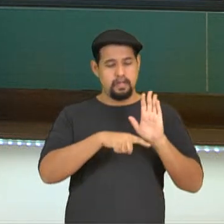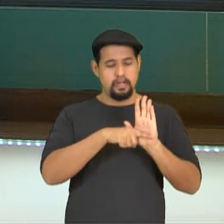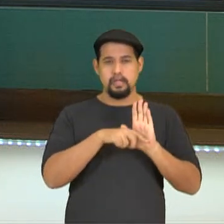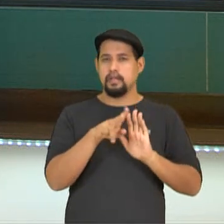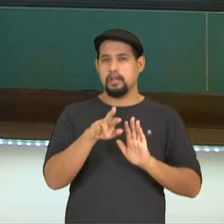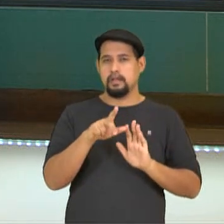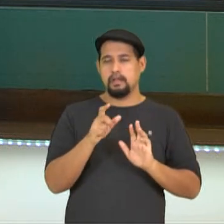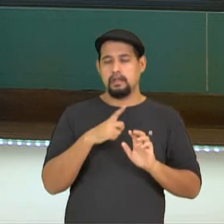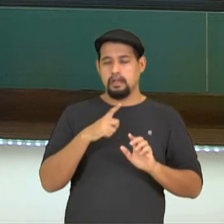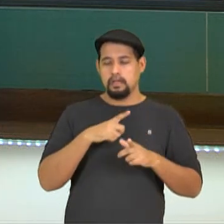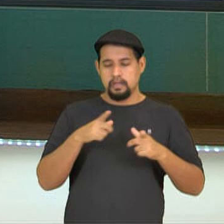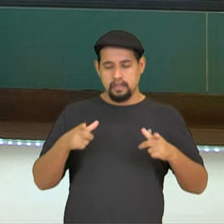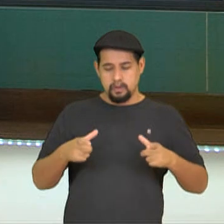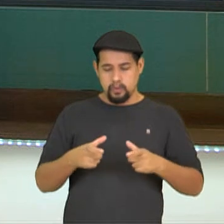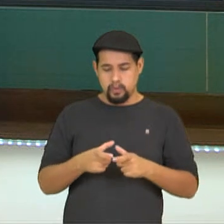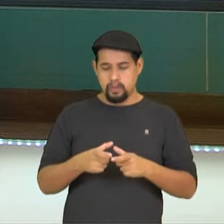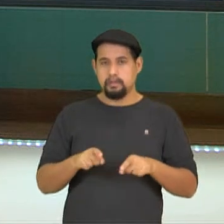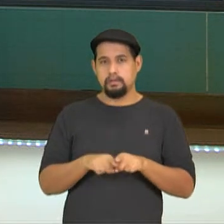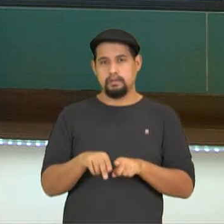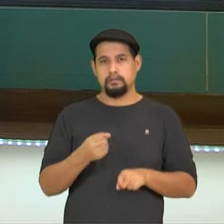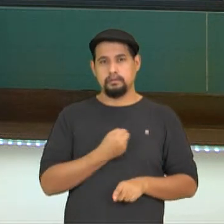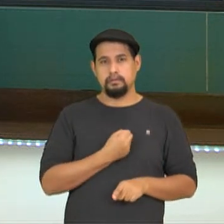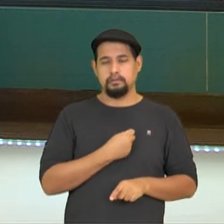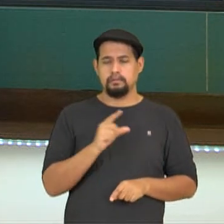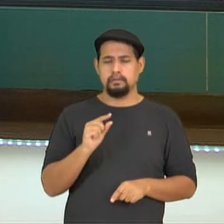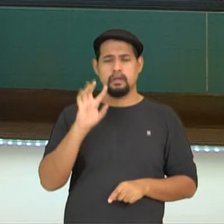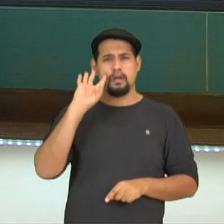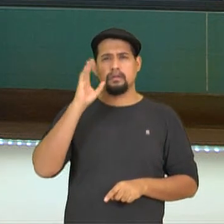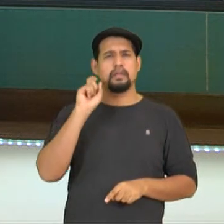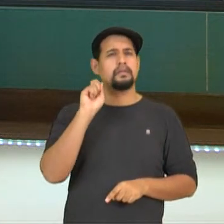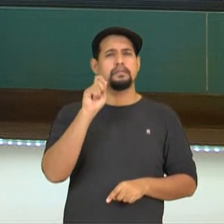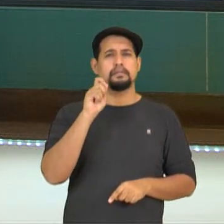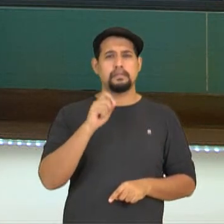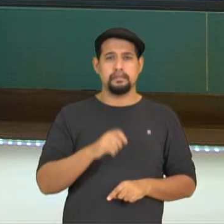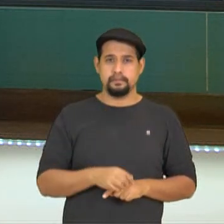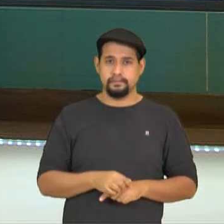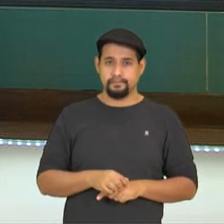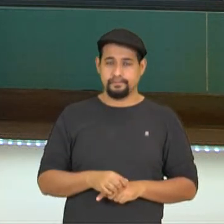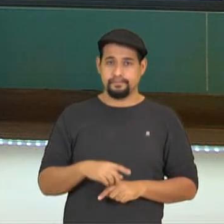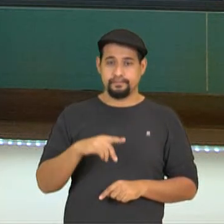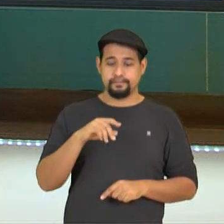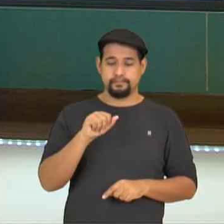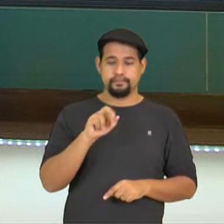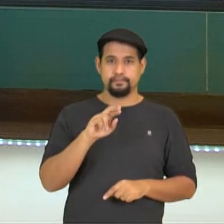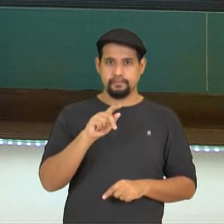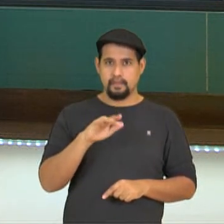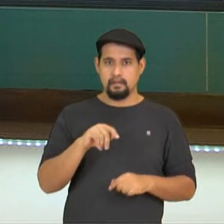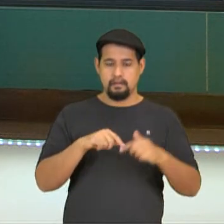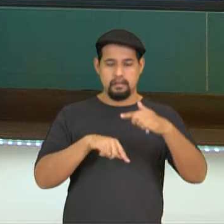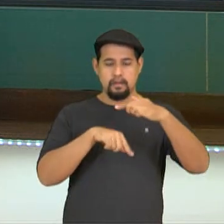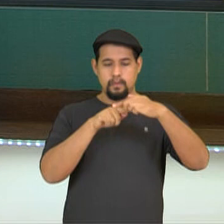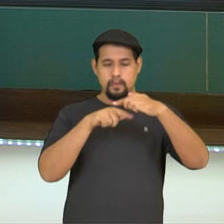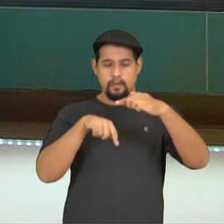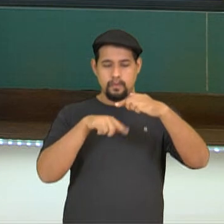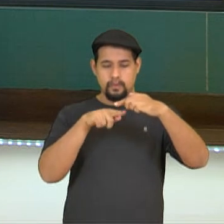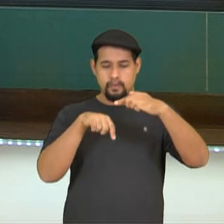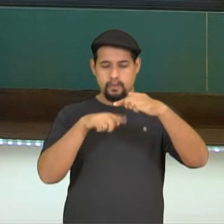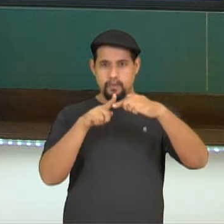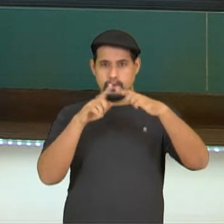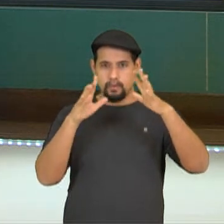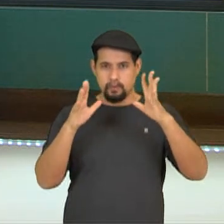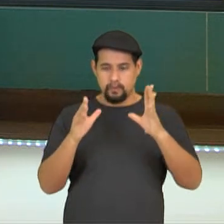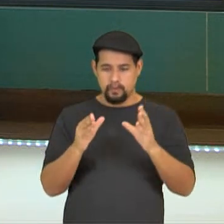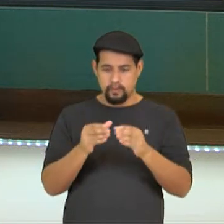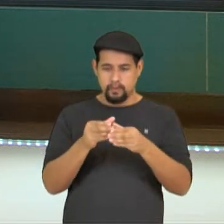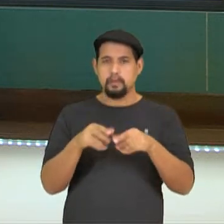vou diminuindo, colocando um número menor, o que acontece com a parábola? A parábola vai fechando. Então também é uma característica